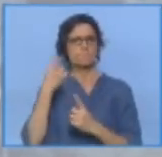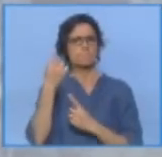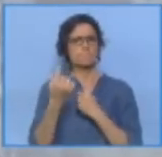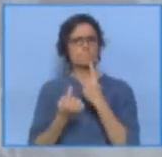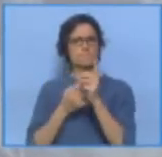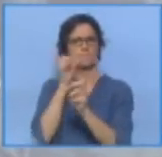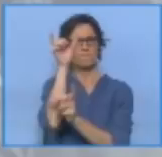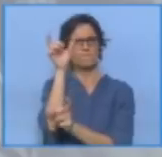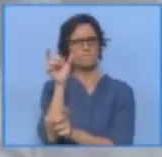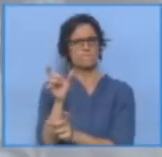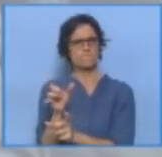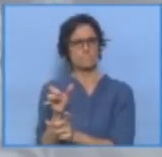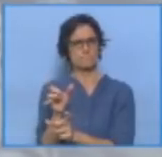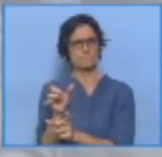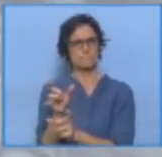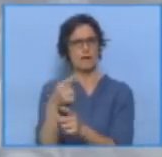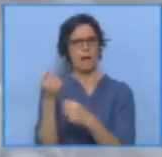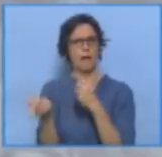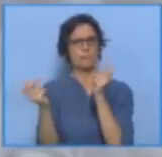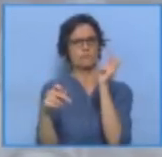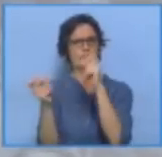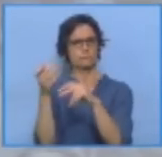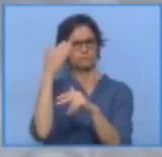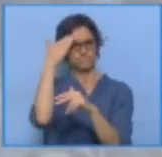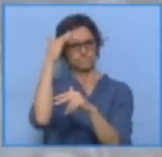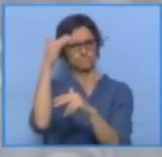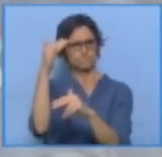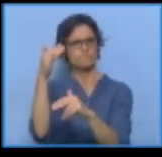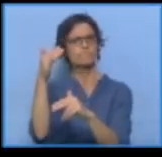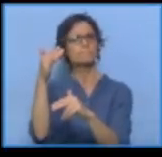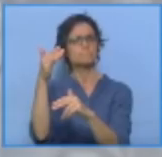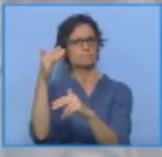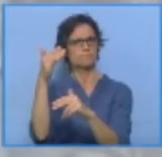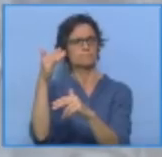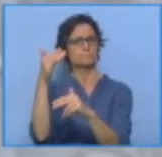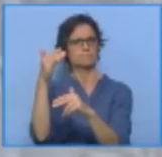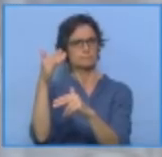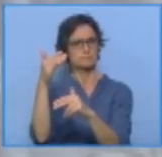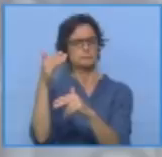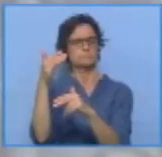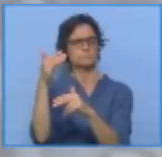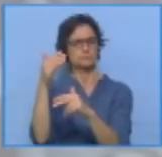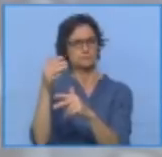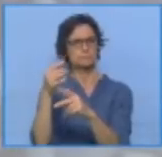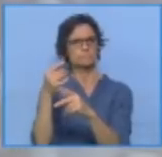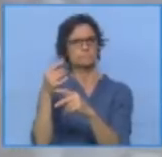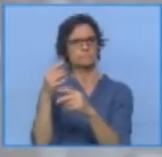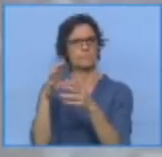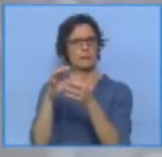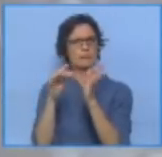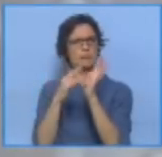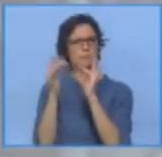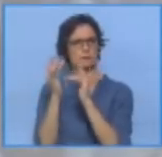há quase uma premonição daquilo que acontecerá depois, um dia mais tarde, com Jesus.